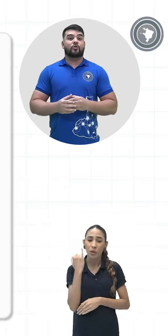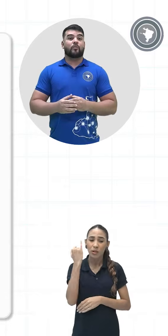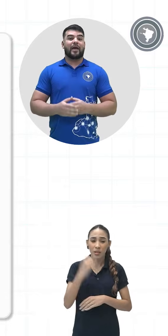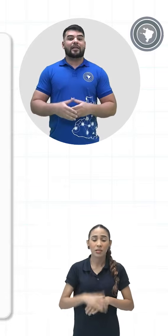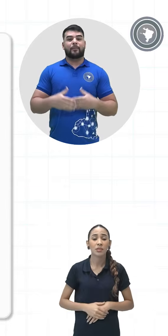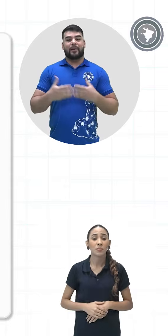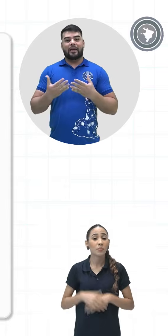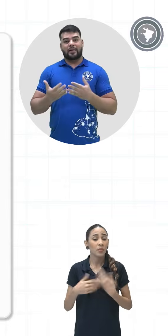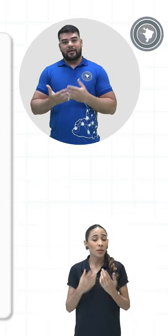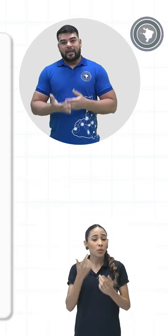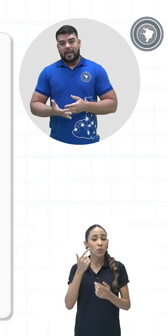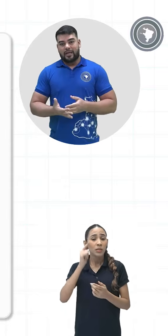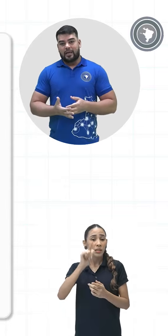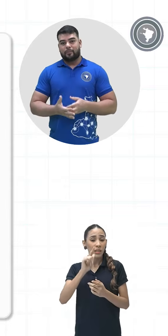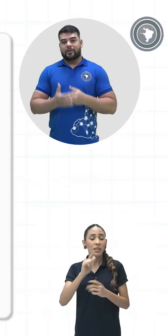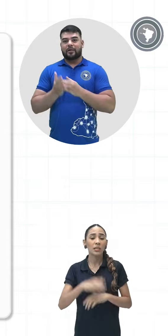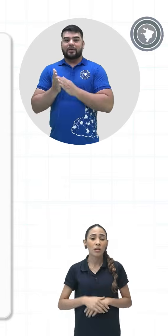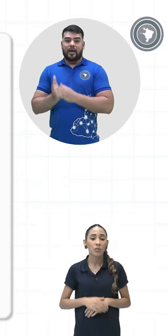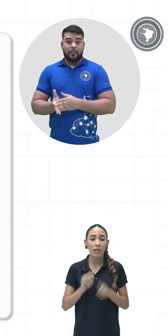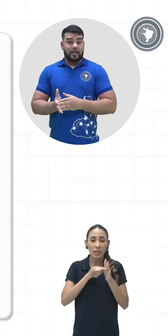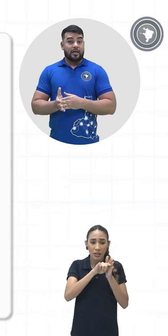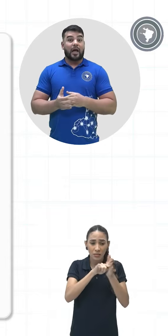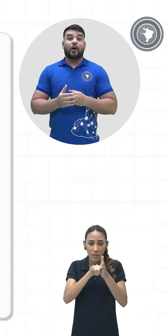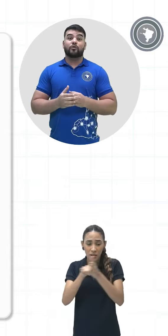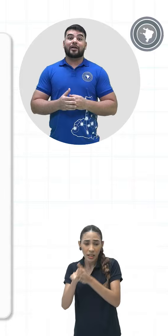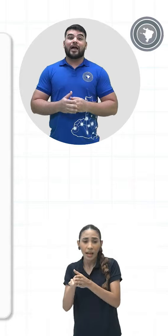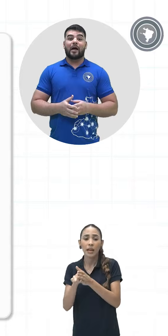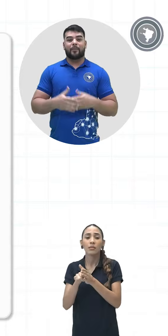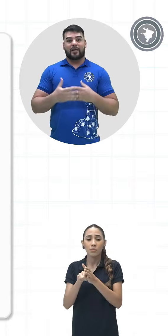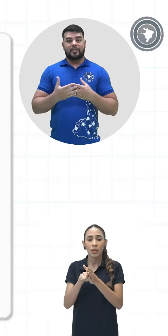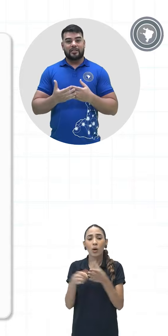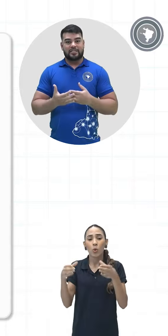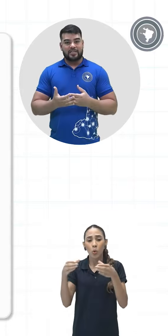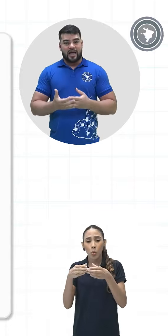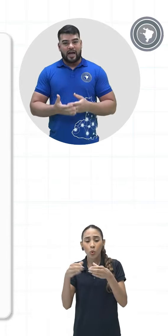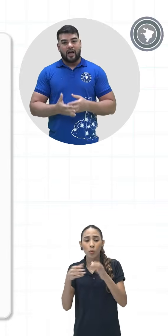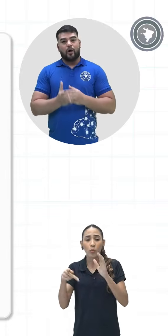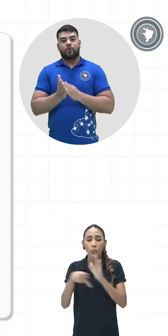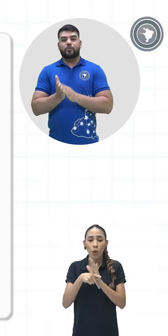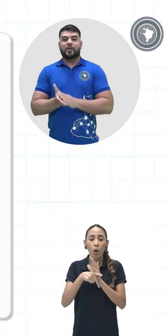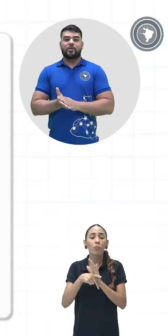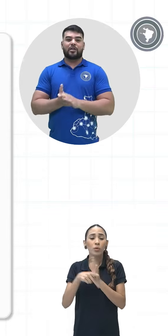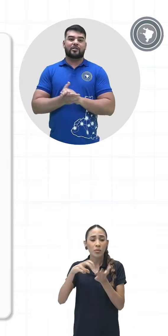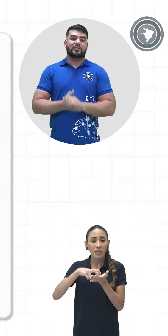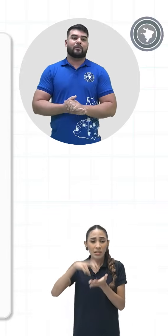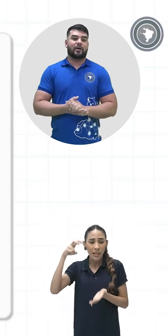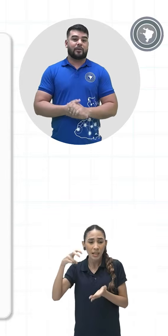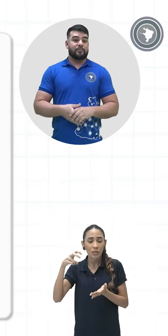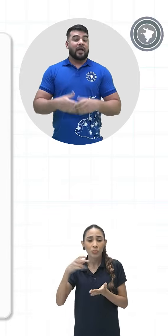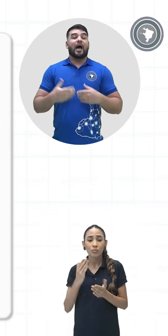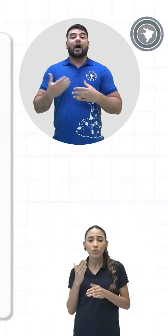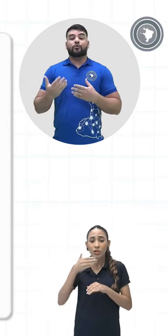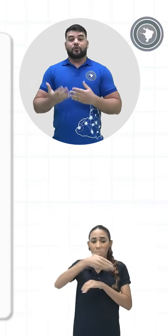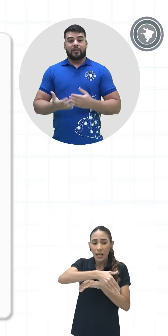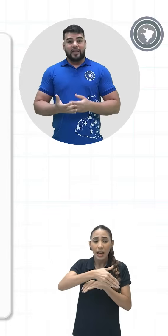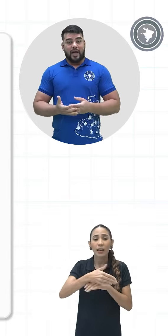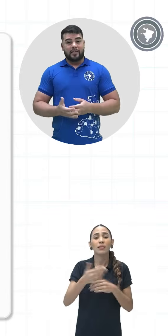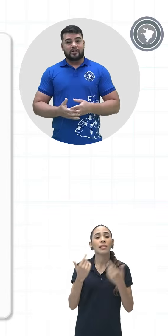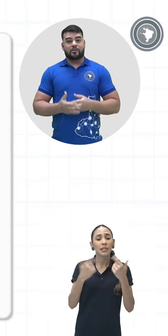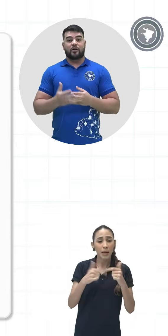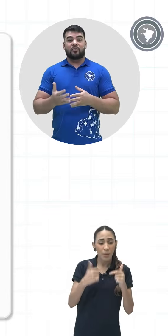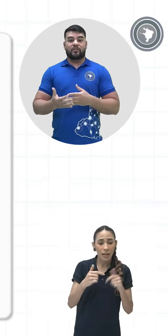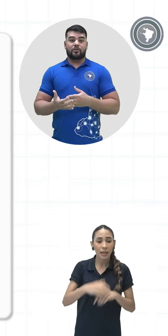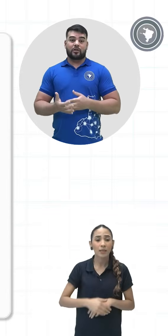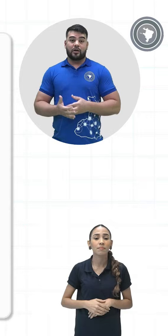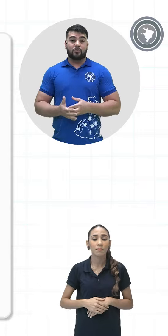ação foi descoberta pela equipe da manhã ao chegar para iniciar o expediente da semana.